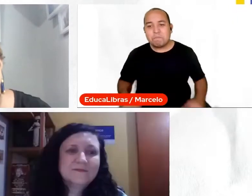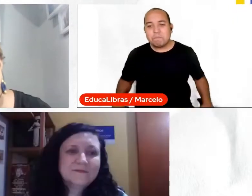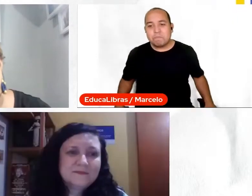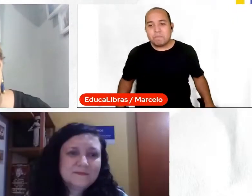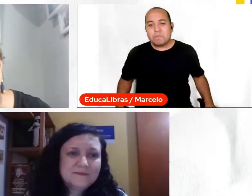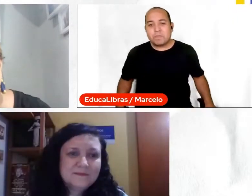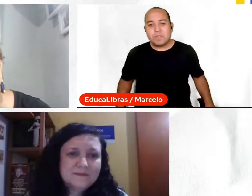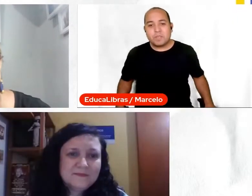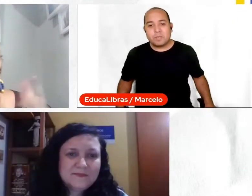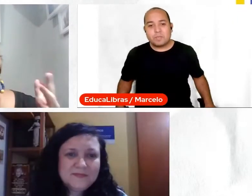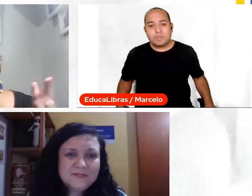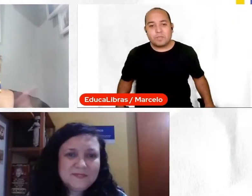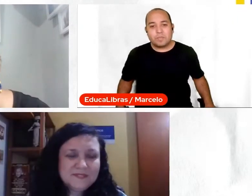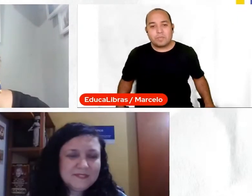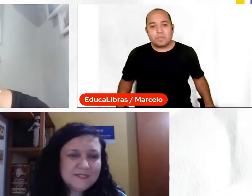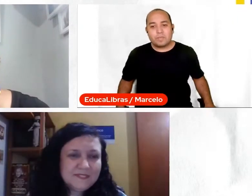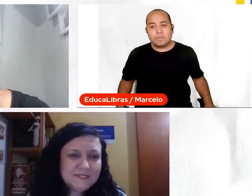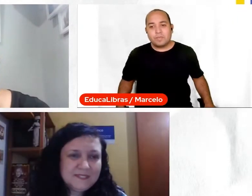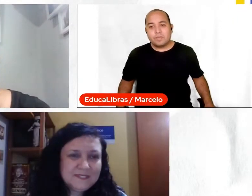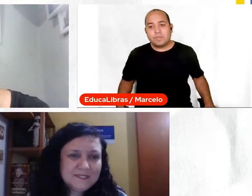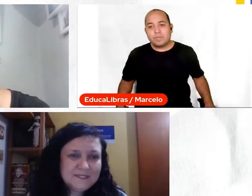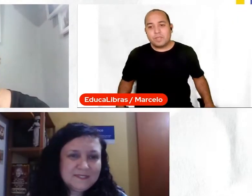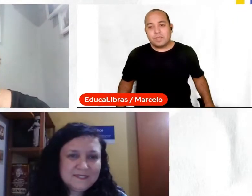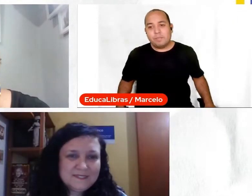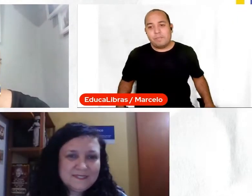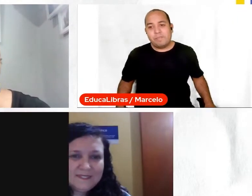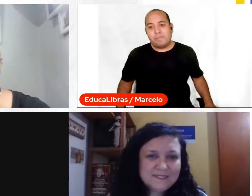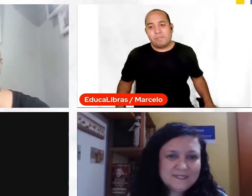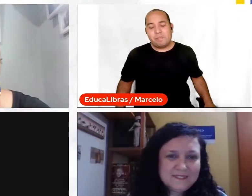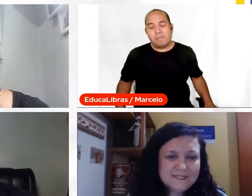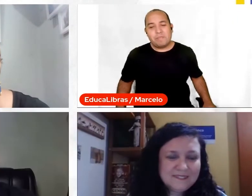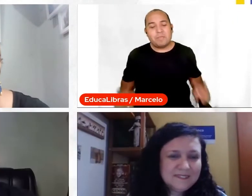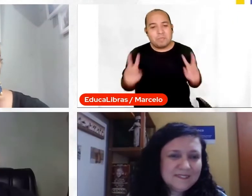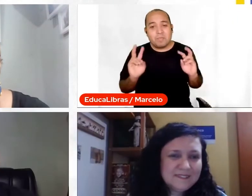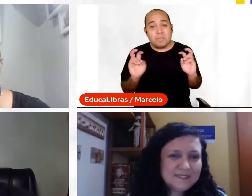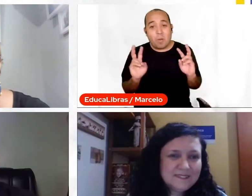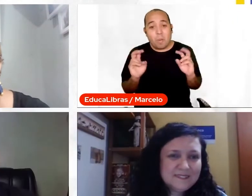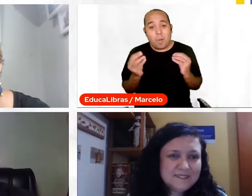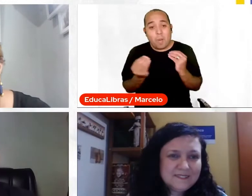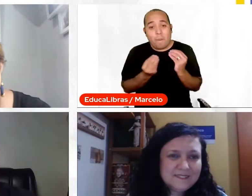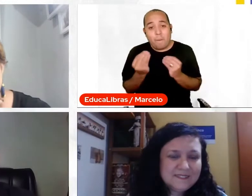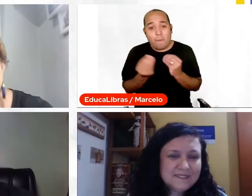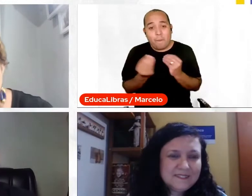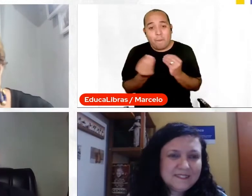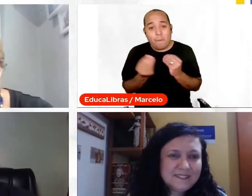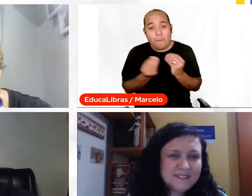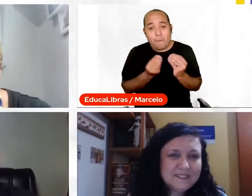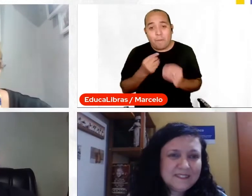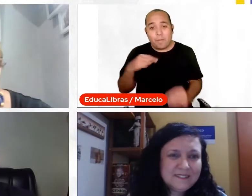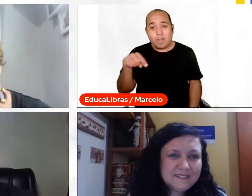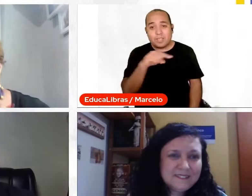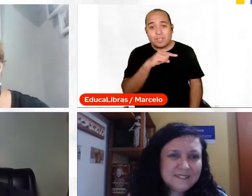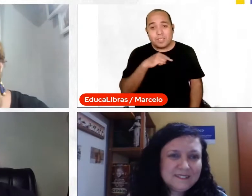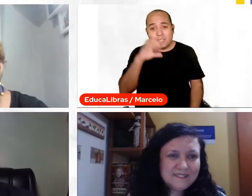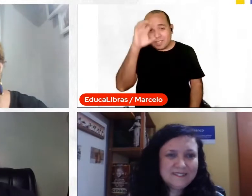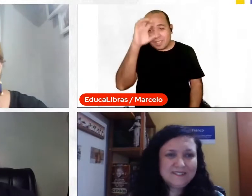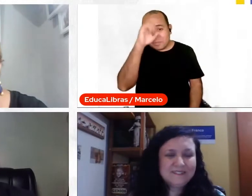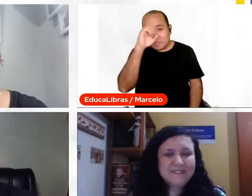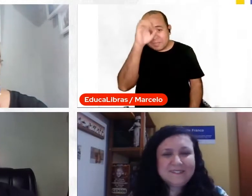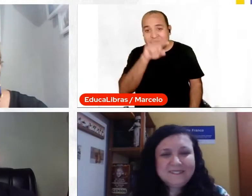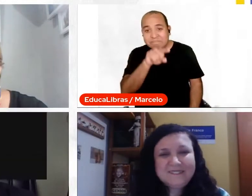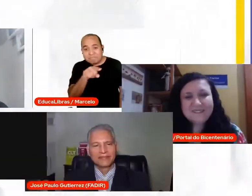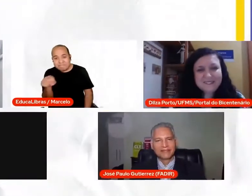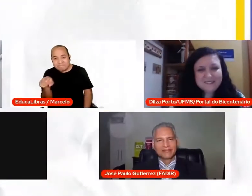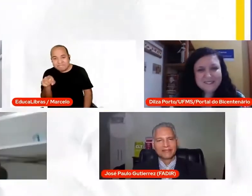sobre, enfim, sobre como a gente, estou aprendendo aqui com vocês também.